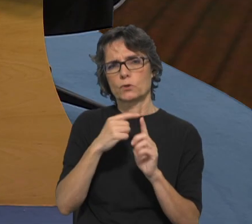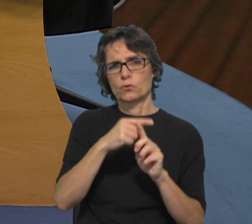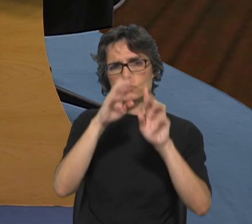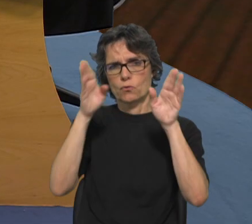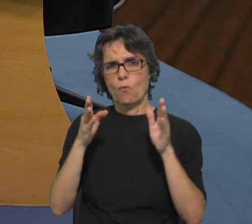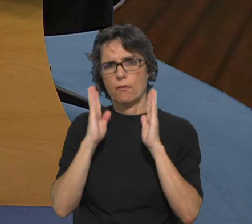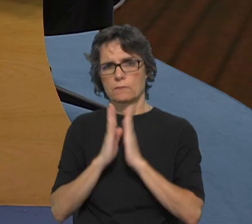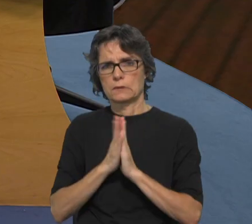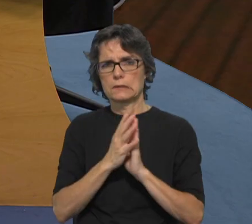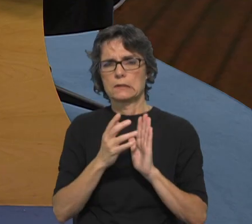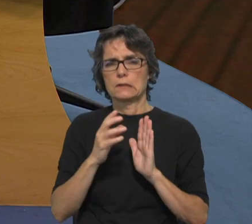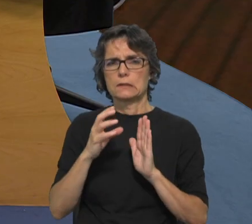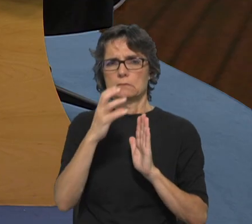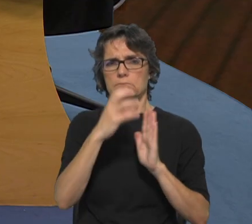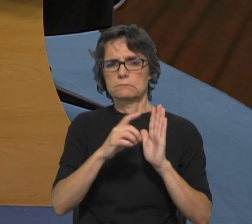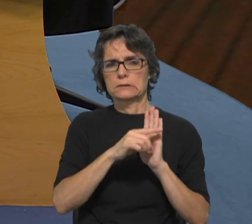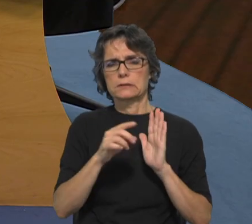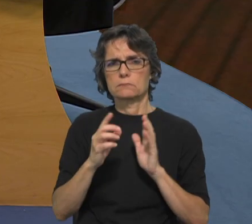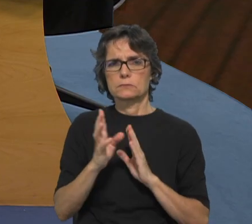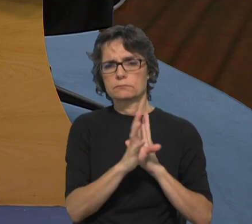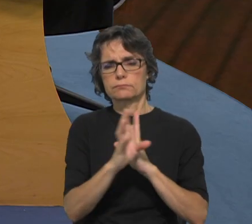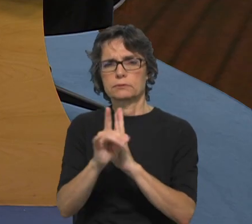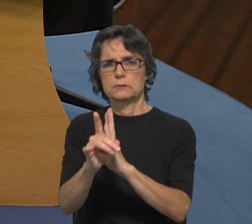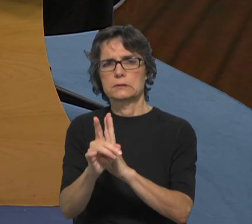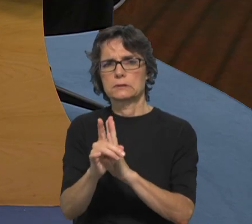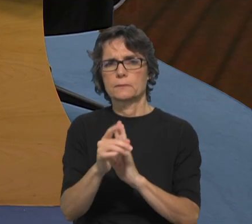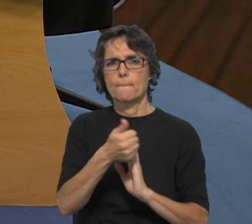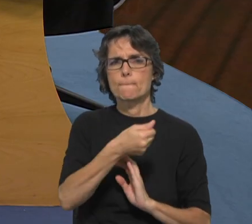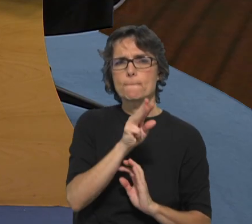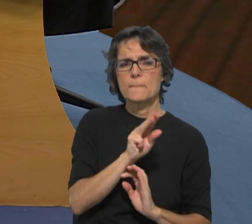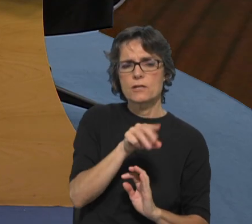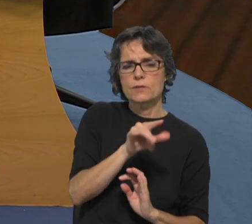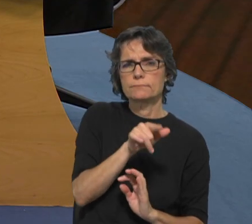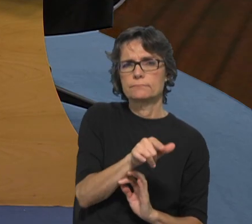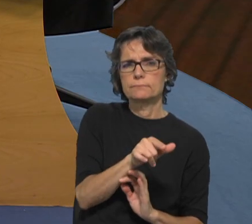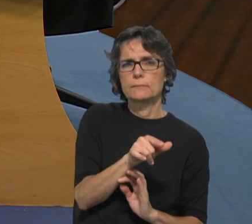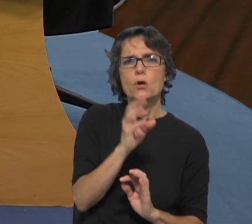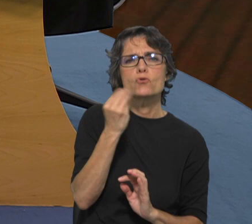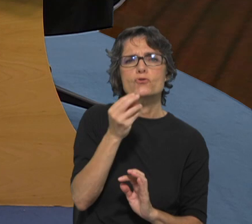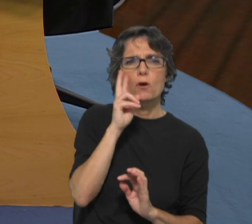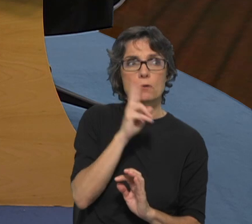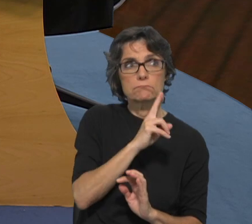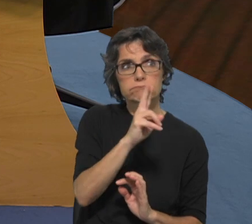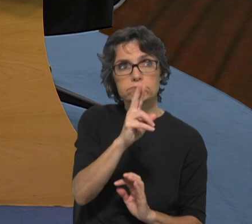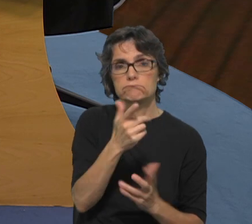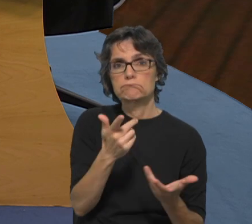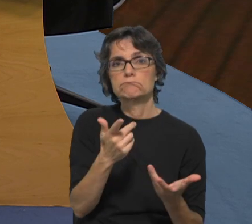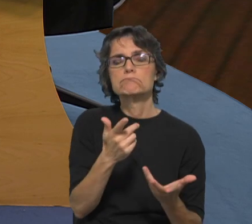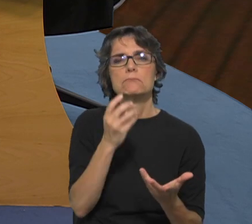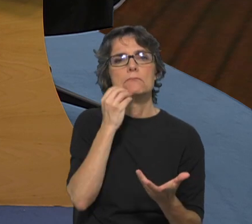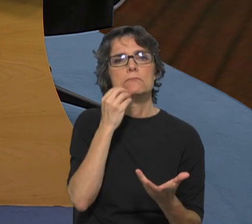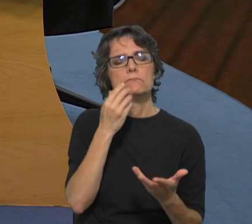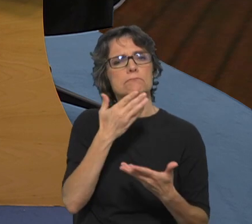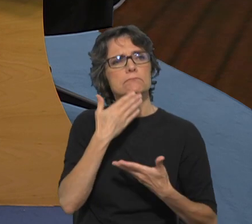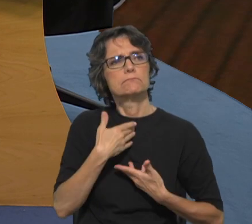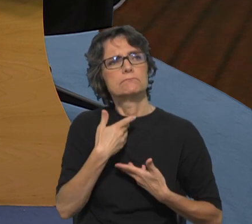permitiu perceber na Diocese de Beja em relação aos jovens e à forma como a própria Diocese acolhe iniciativas